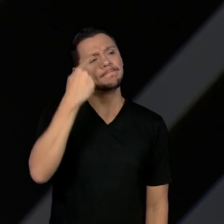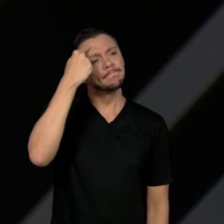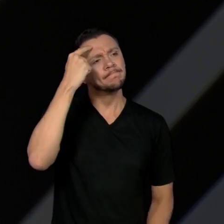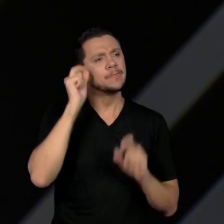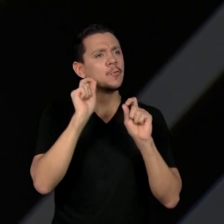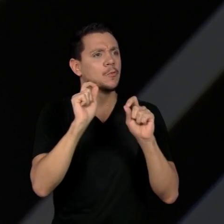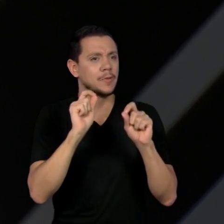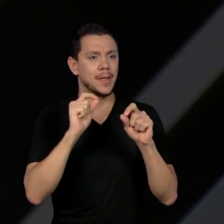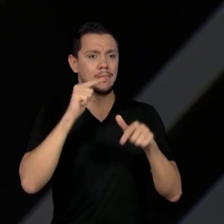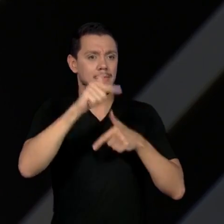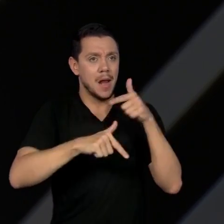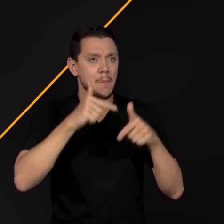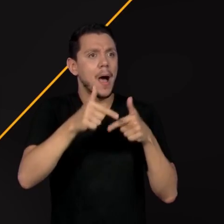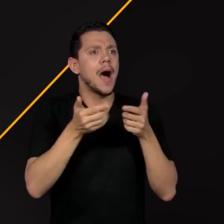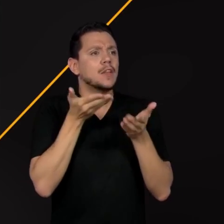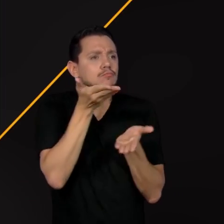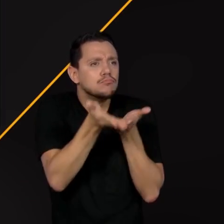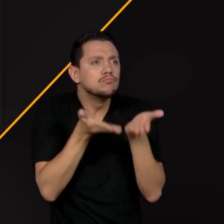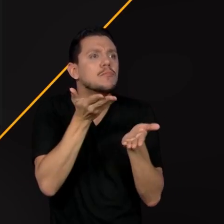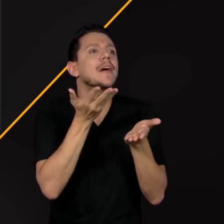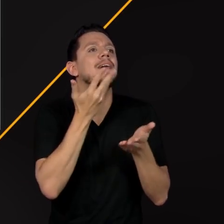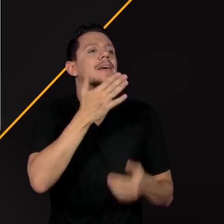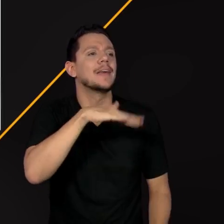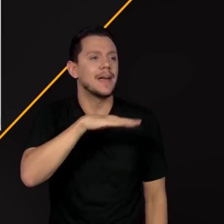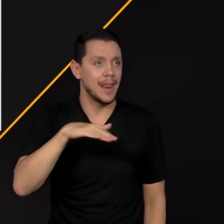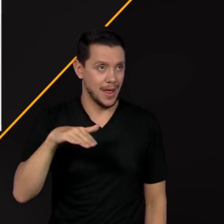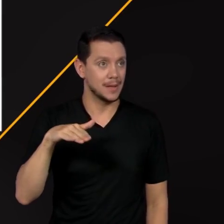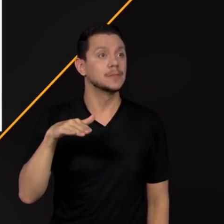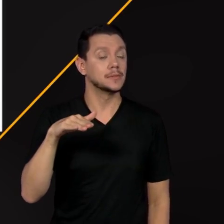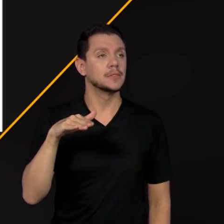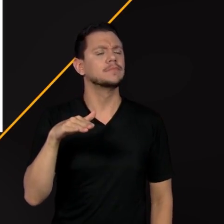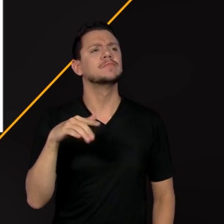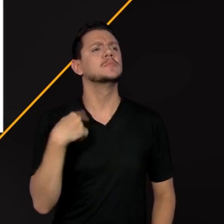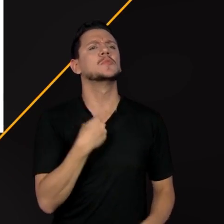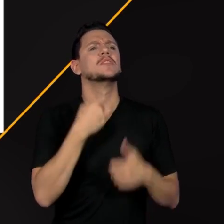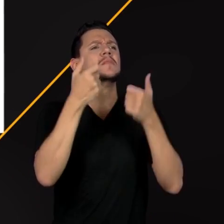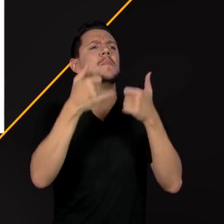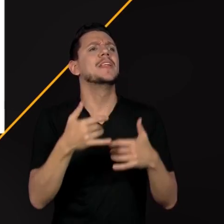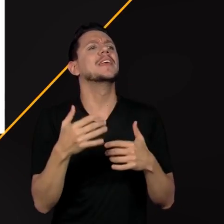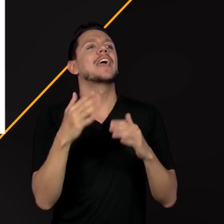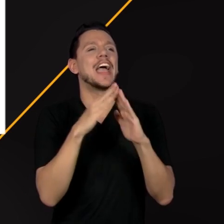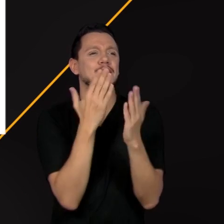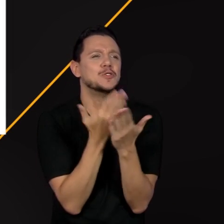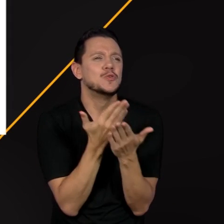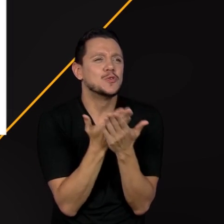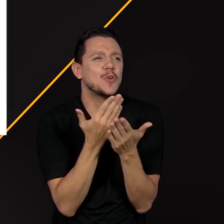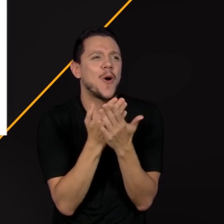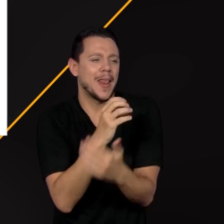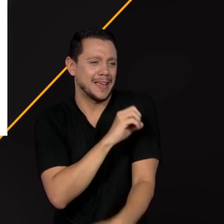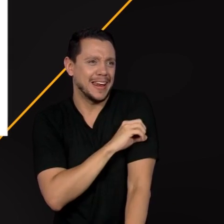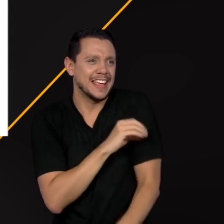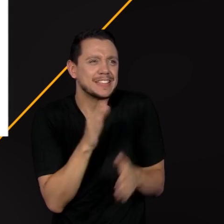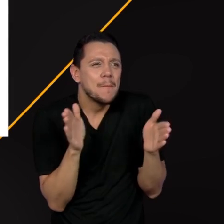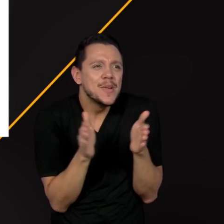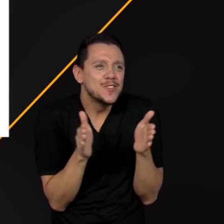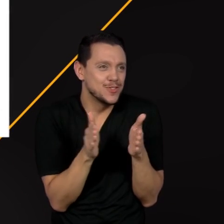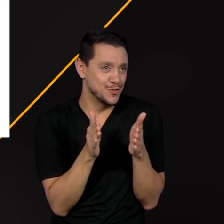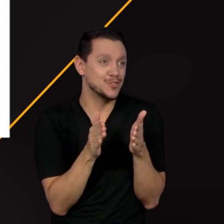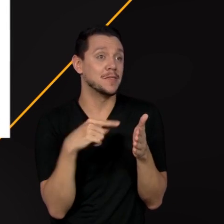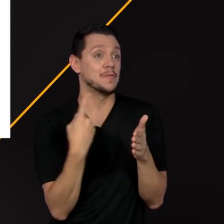com crianças, que a gente chamava de mini creche. Nós dávamos assistência